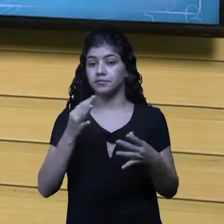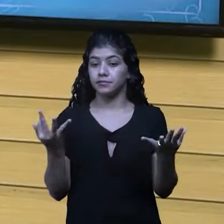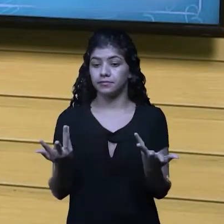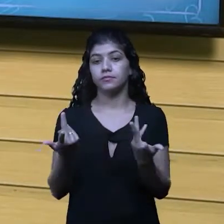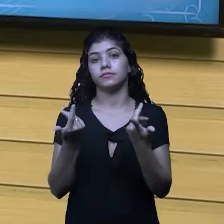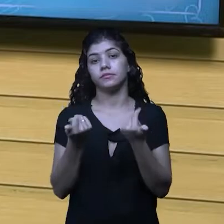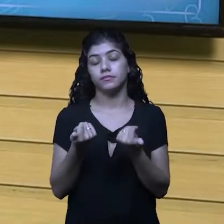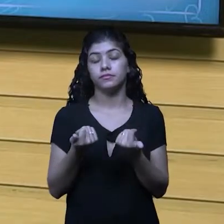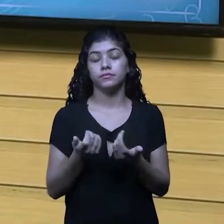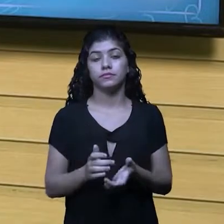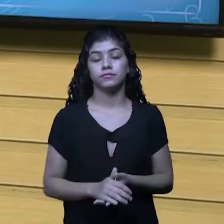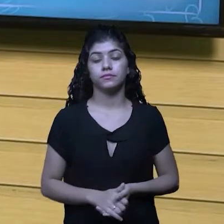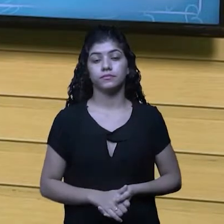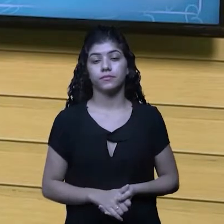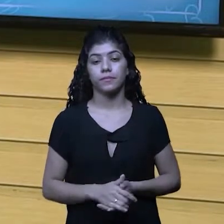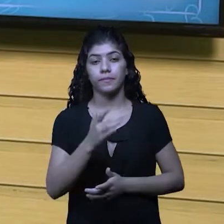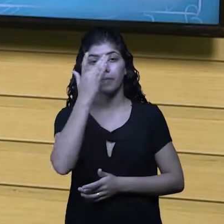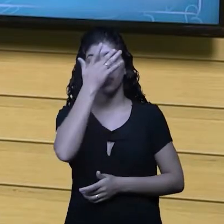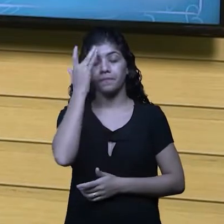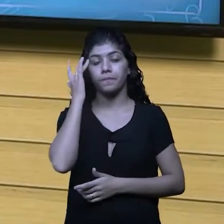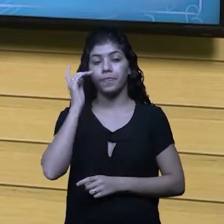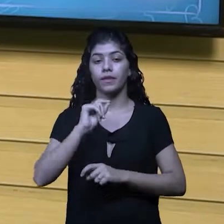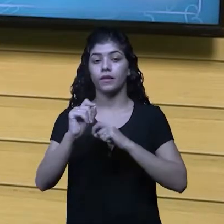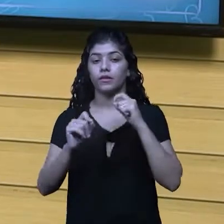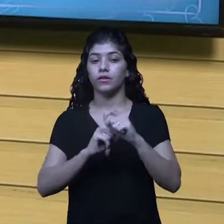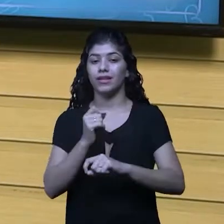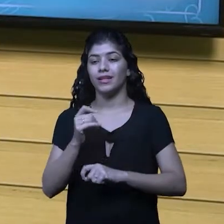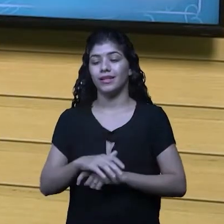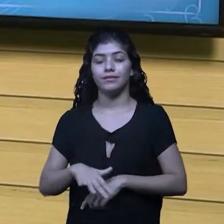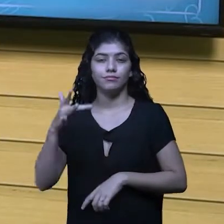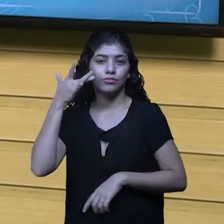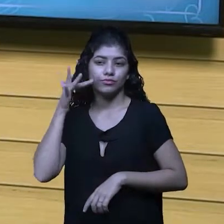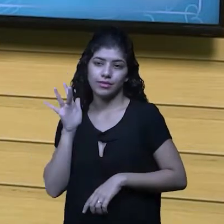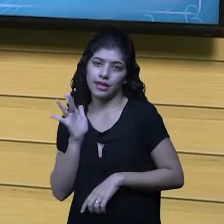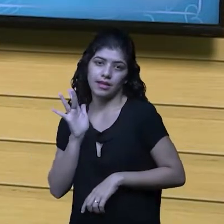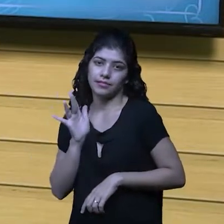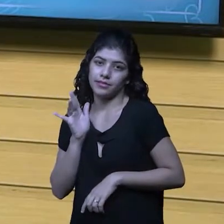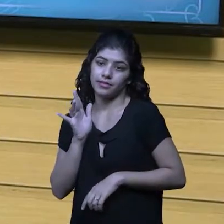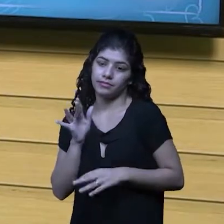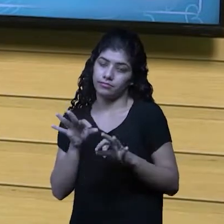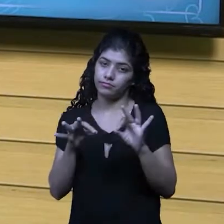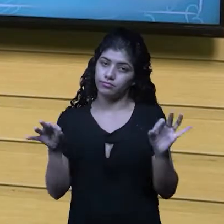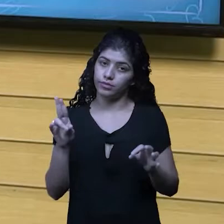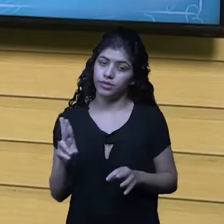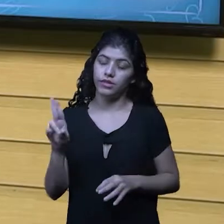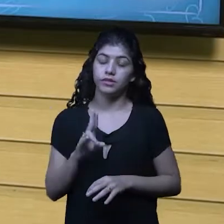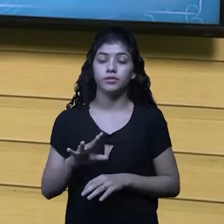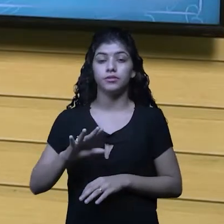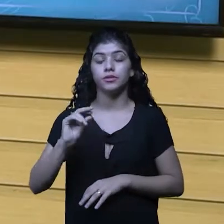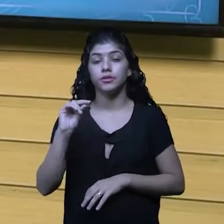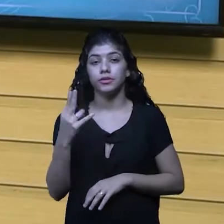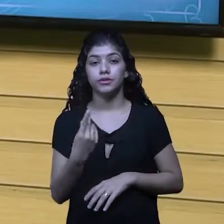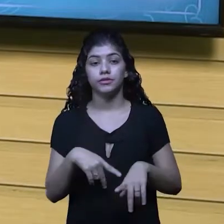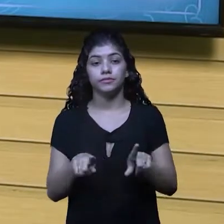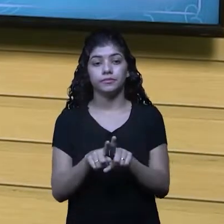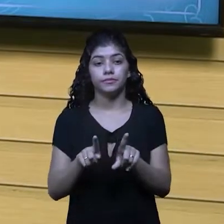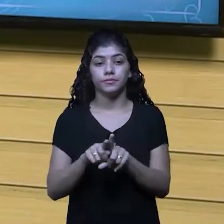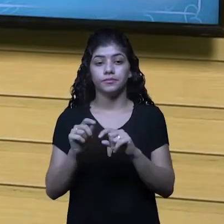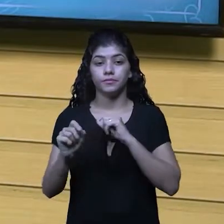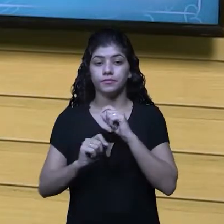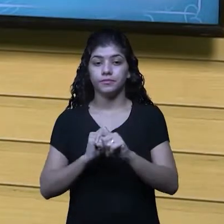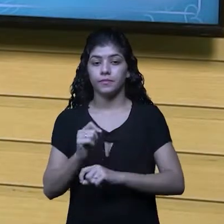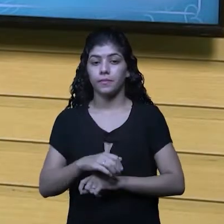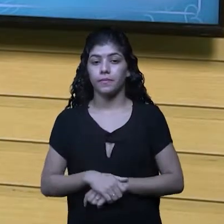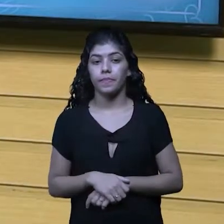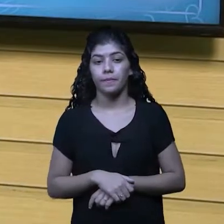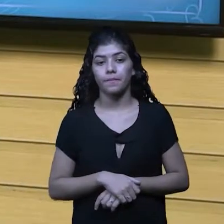qualitativo, a pessoa não saber manusear corretamente o instrumento, ou manusear e não estar